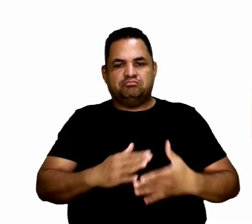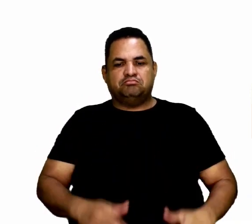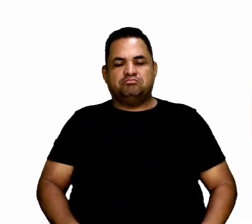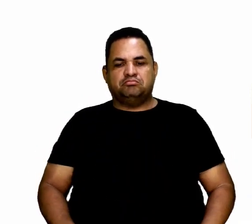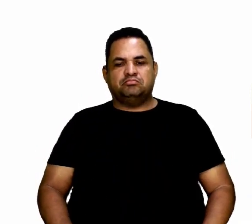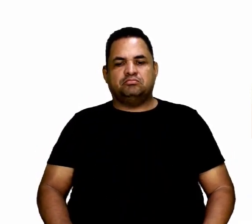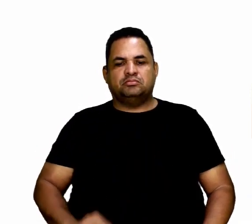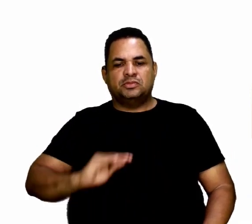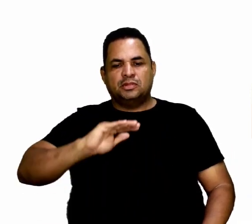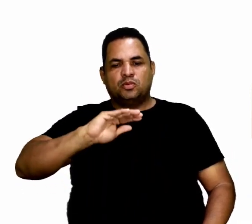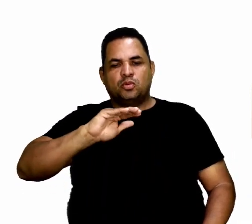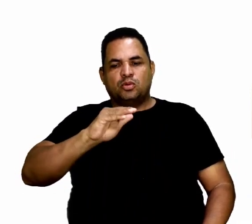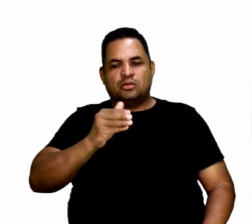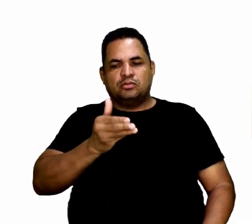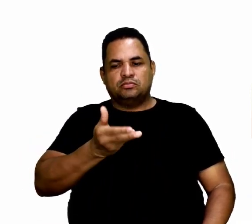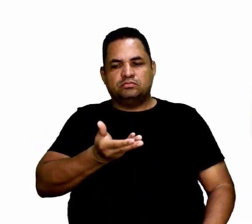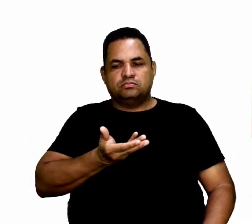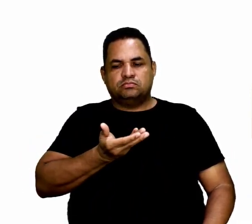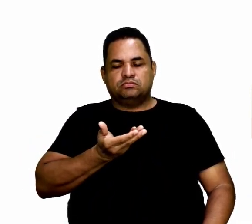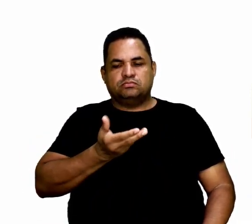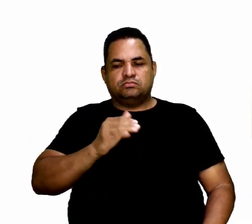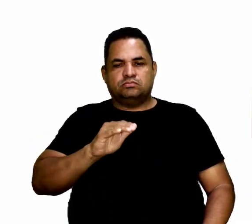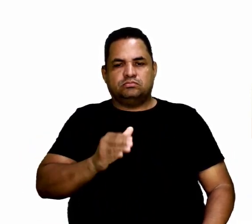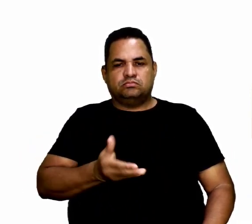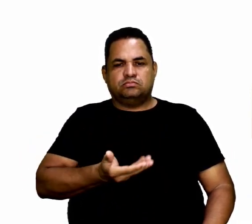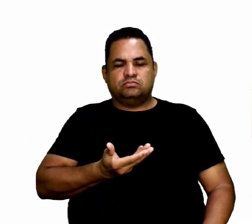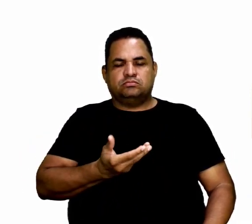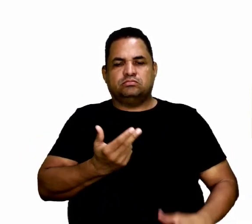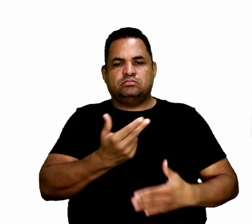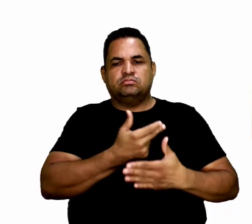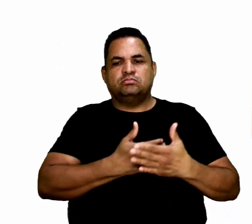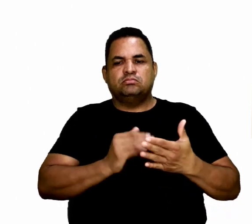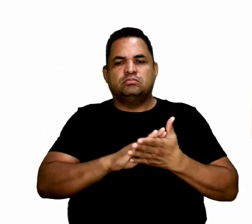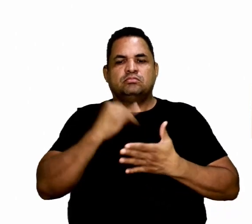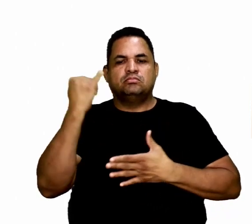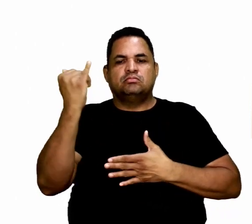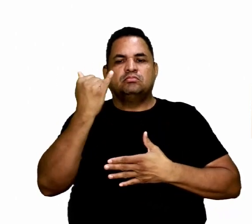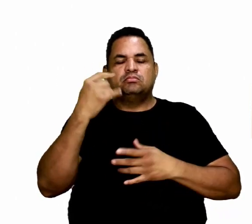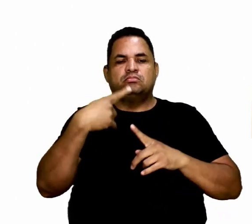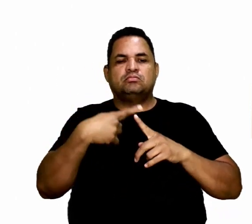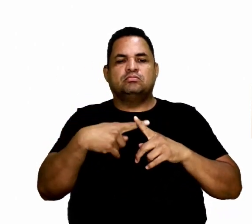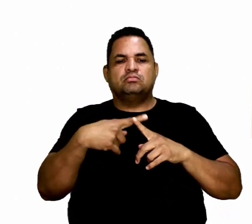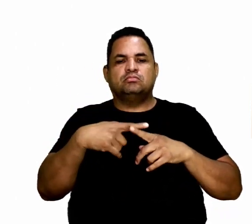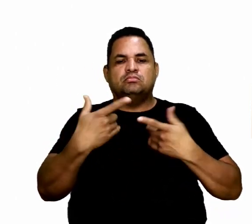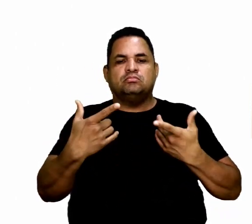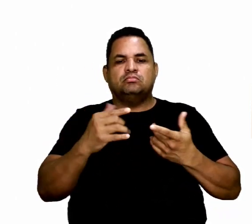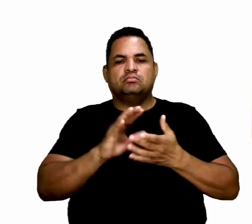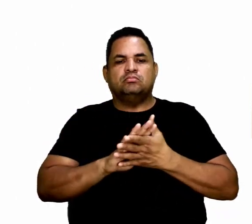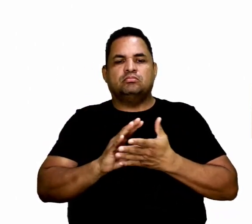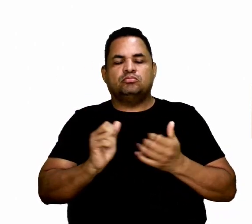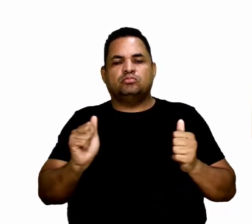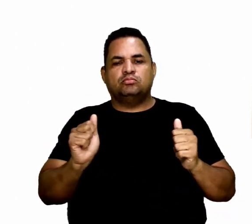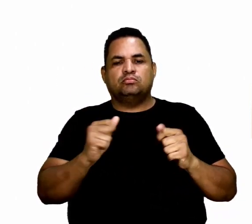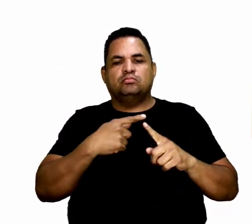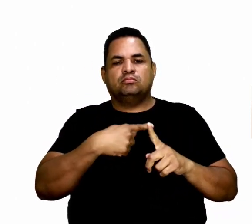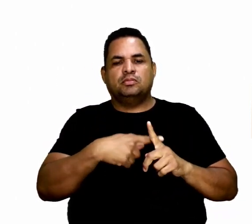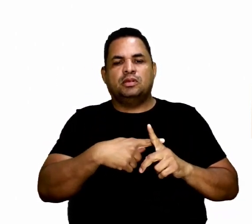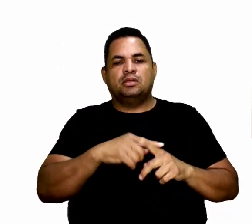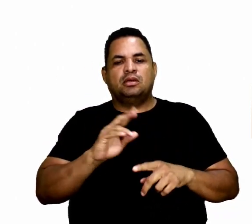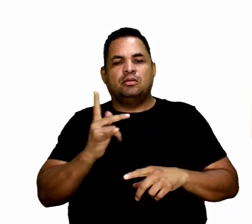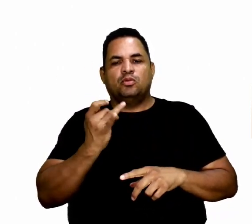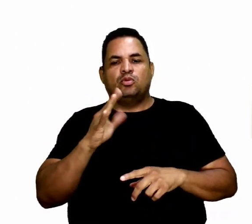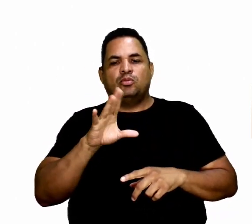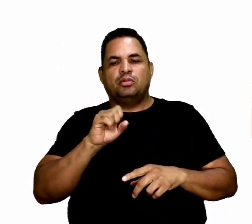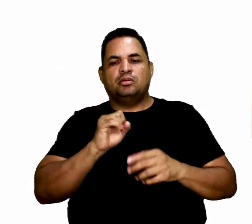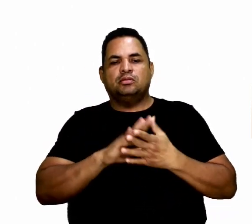centro, né? E esse design dessa célula é importante porque juntamente com a hemoglobina,